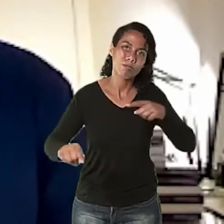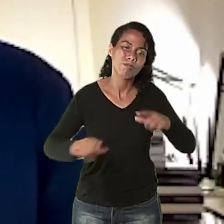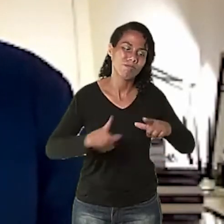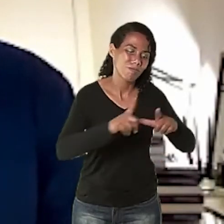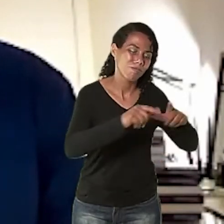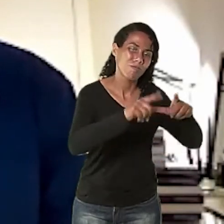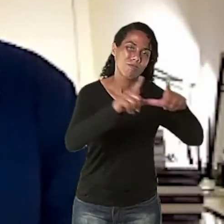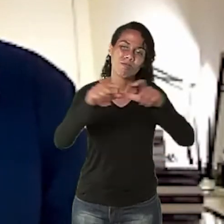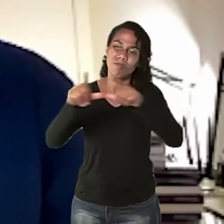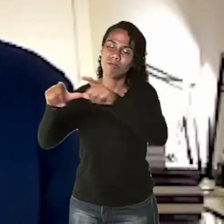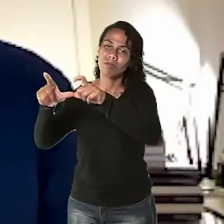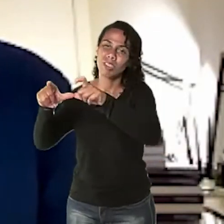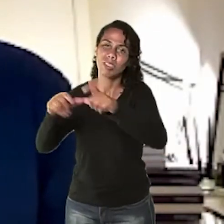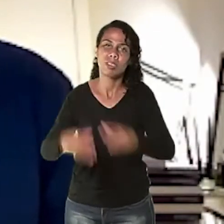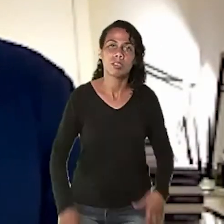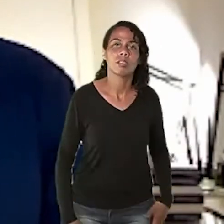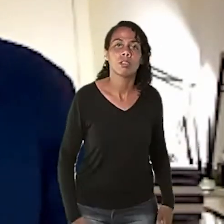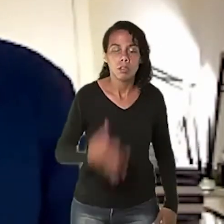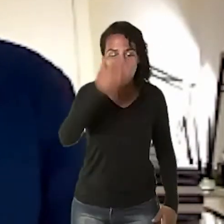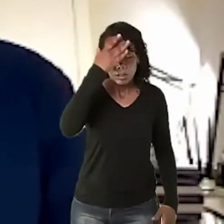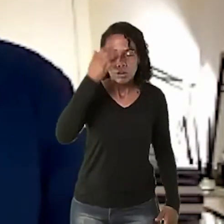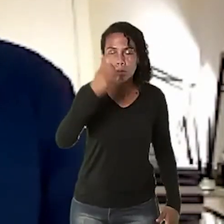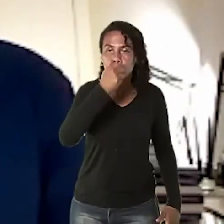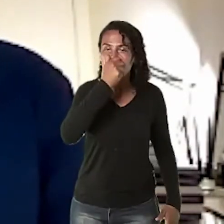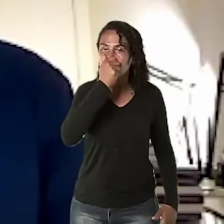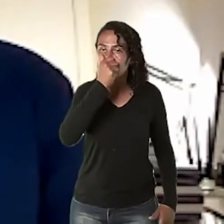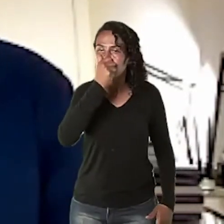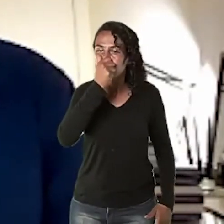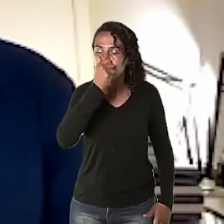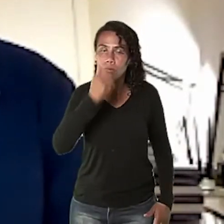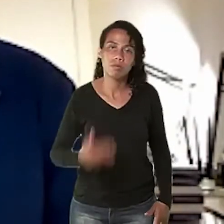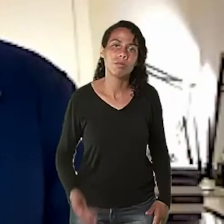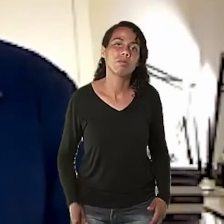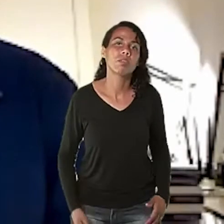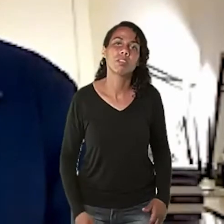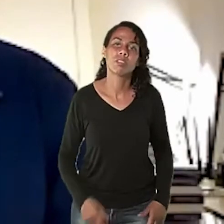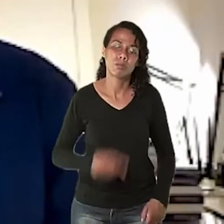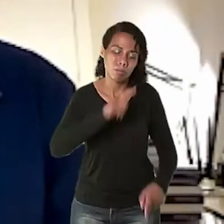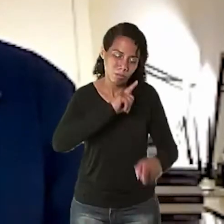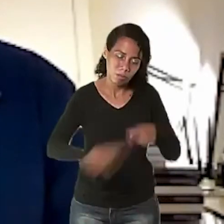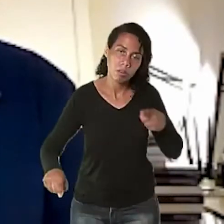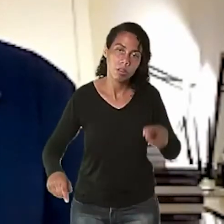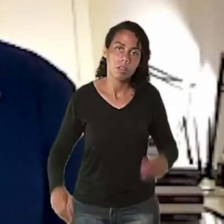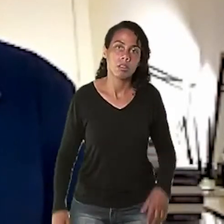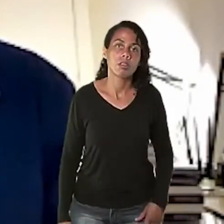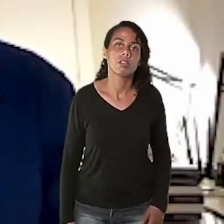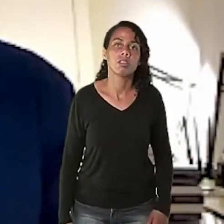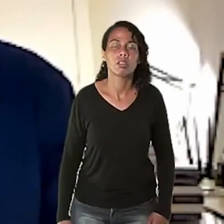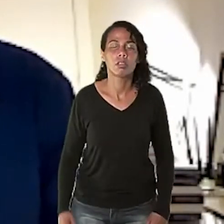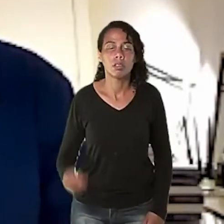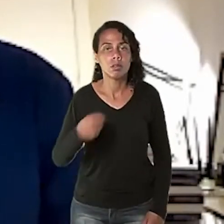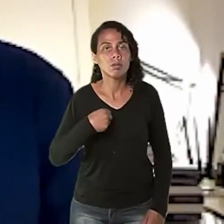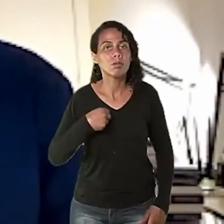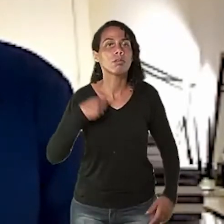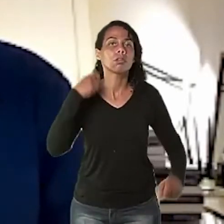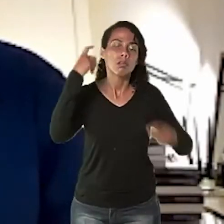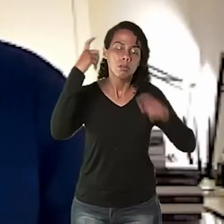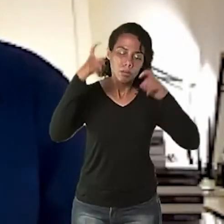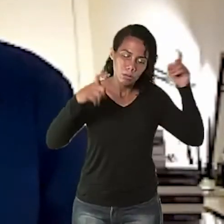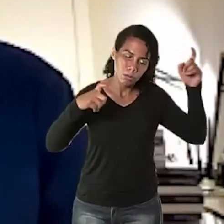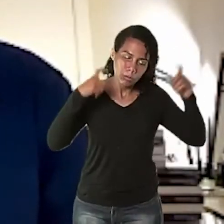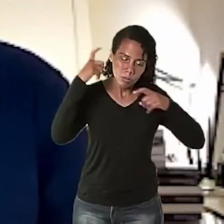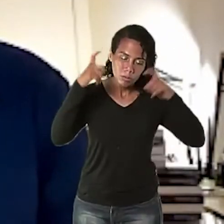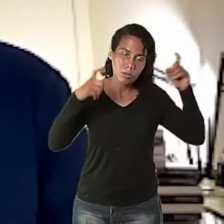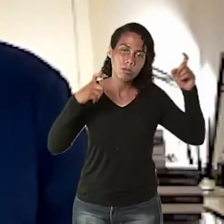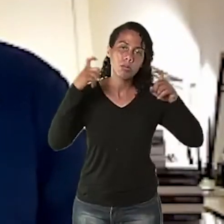jeito, como você falou. Não sei. Isso me preocupa muito, porque nós somos escritores, a gente precisa disso, né? A gente se